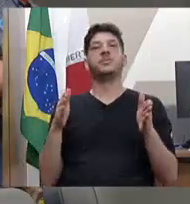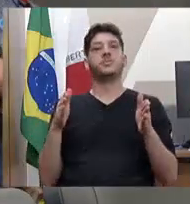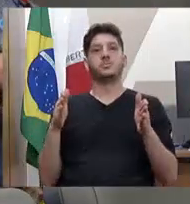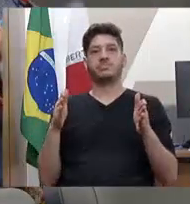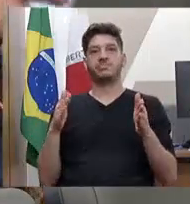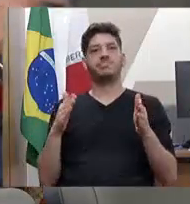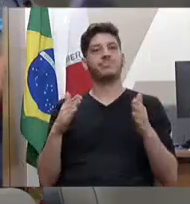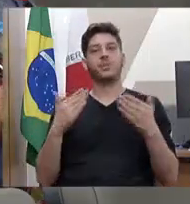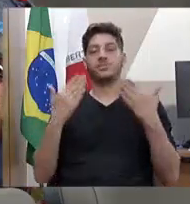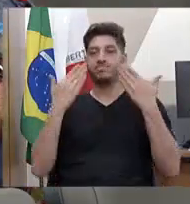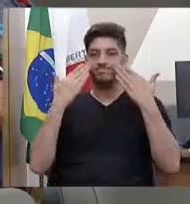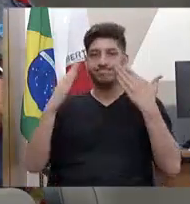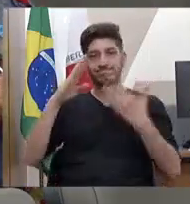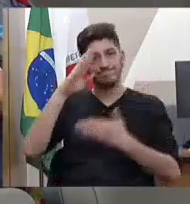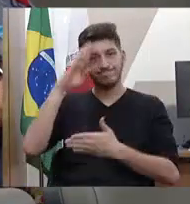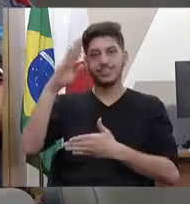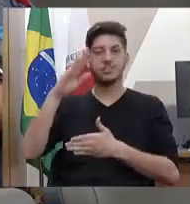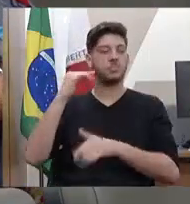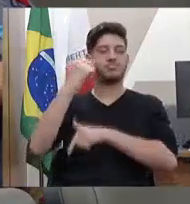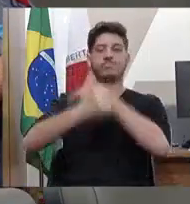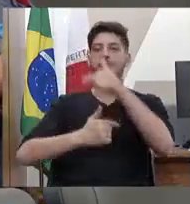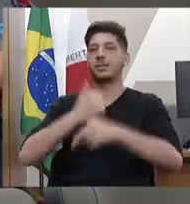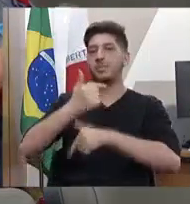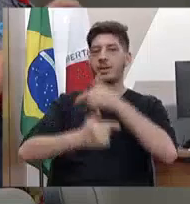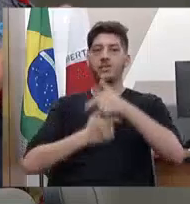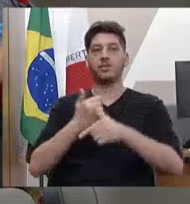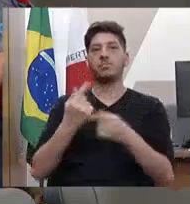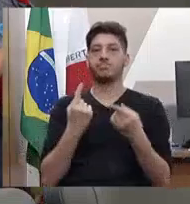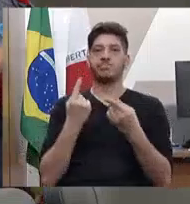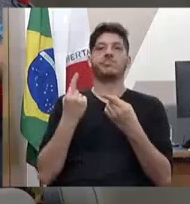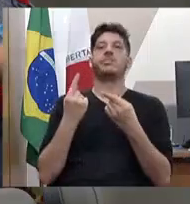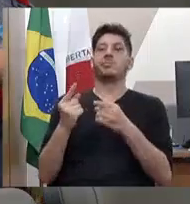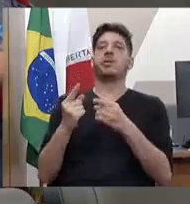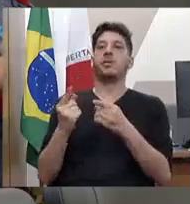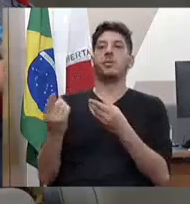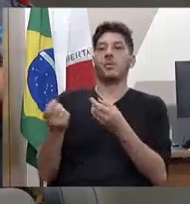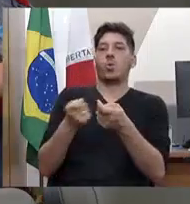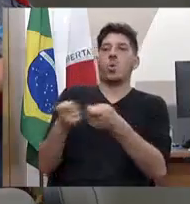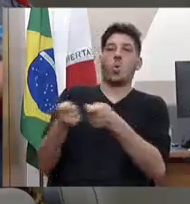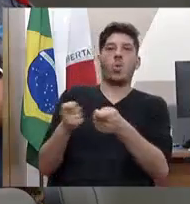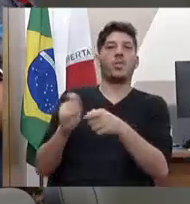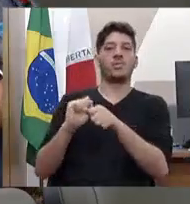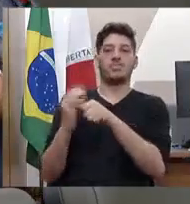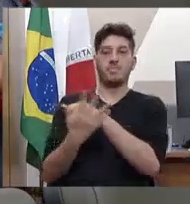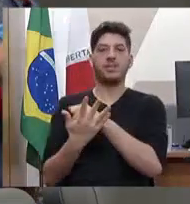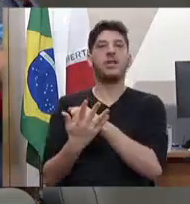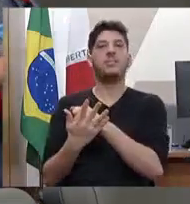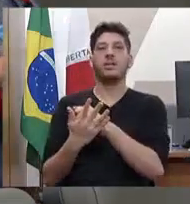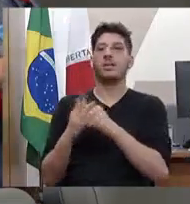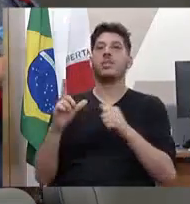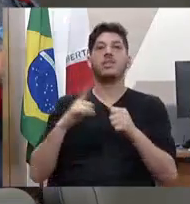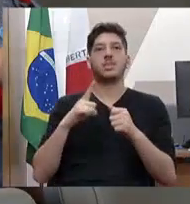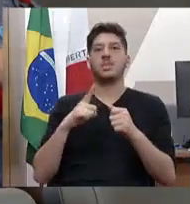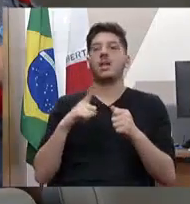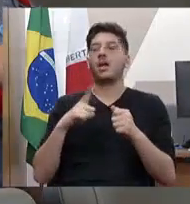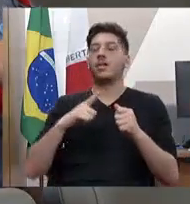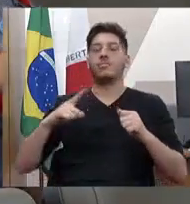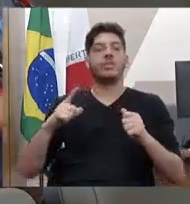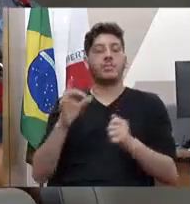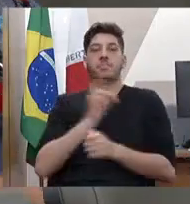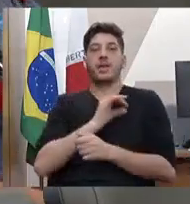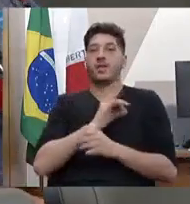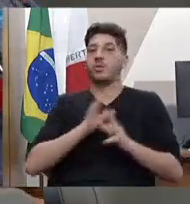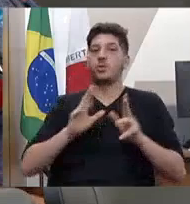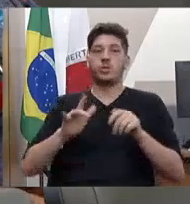Linha de Frente dessa pandemia e que causou apreensão medo em todo mundo né e para os trabalhadores